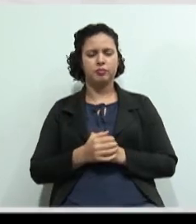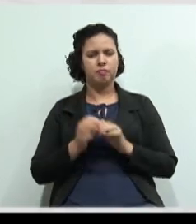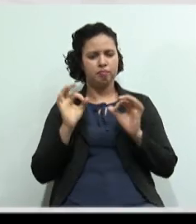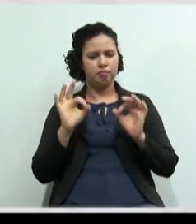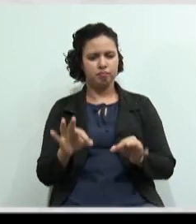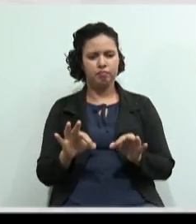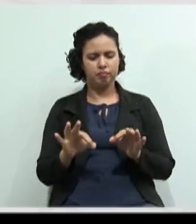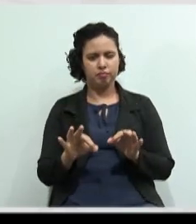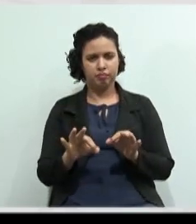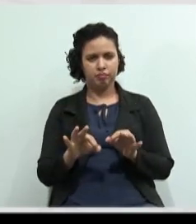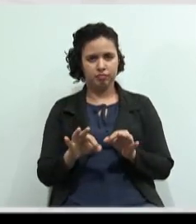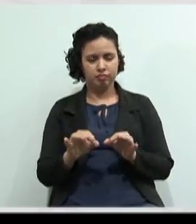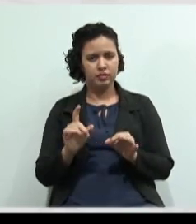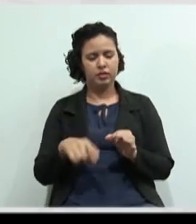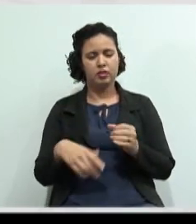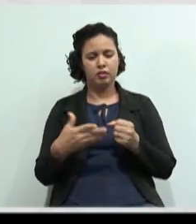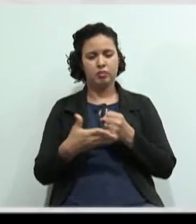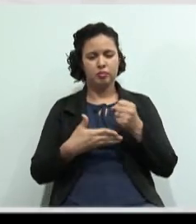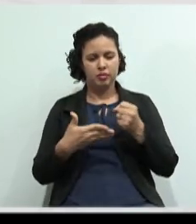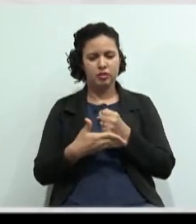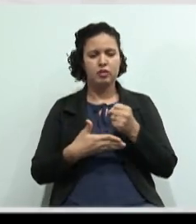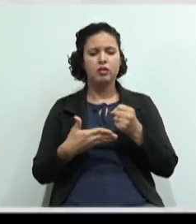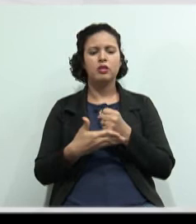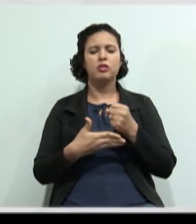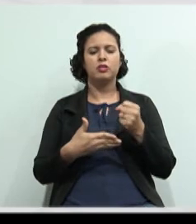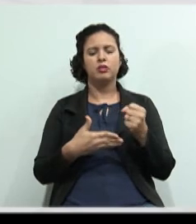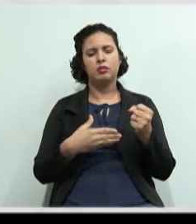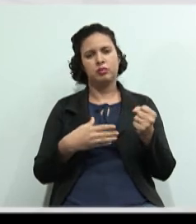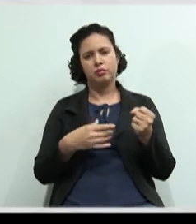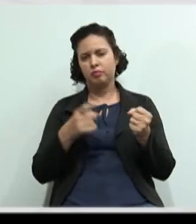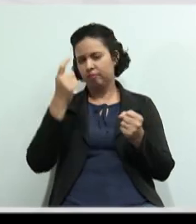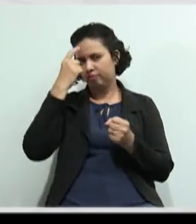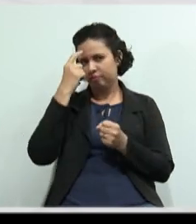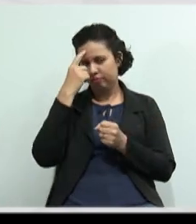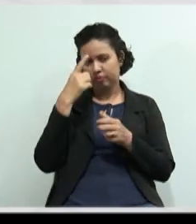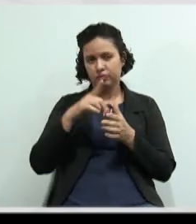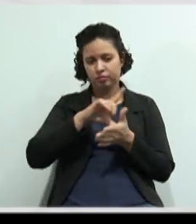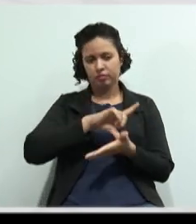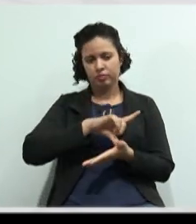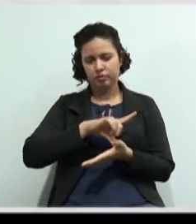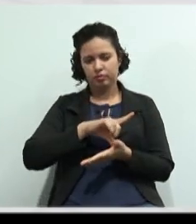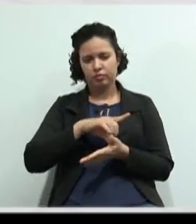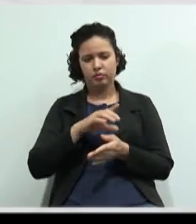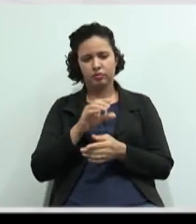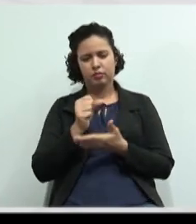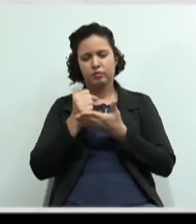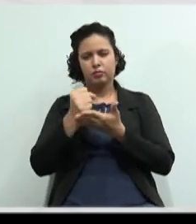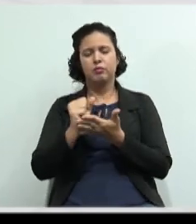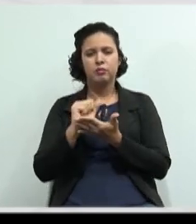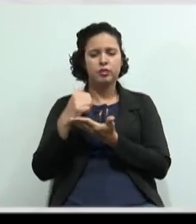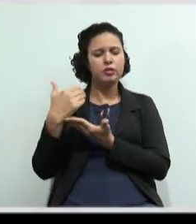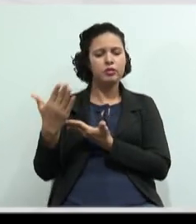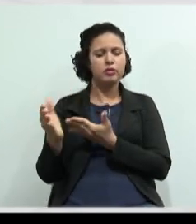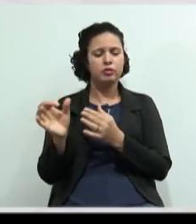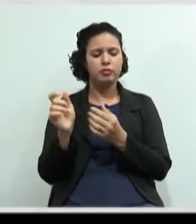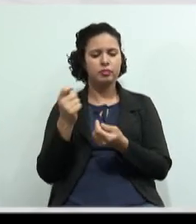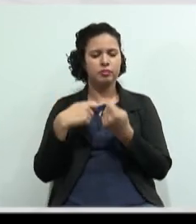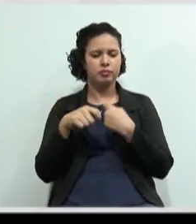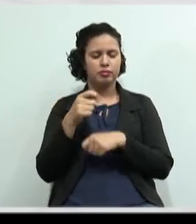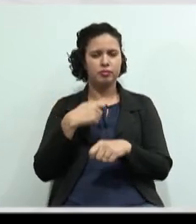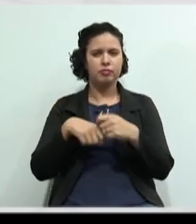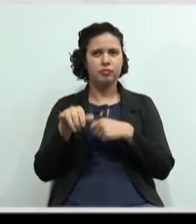Corretíssima. Planejamento financeiro básico, pensamento com base na previsão, planejamento orientado para o exterior e